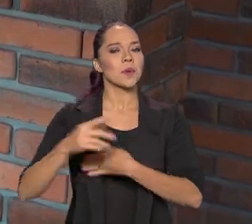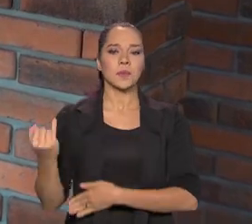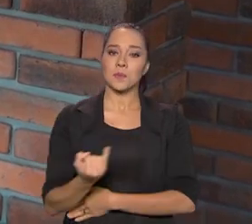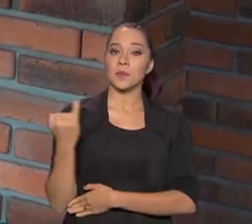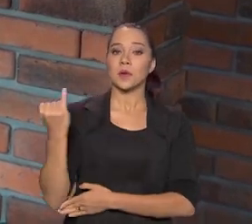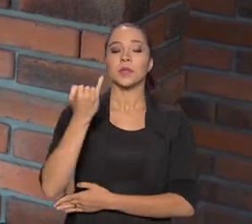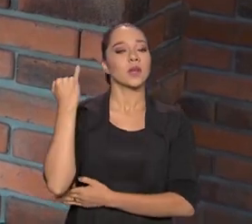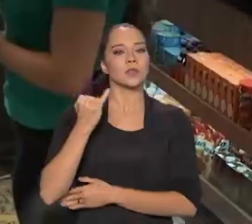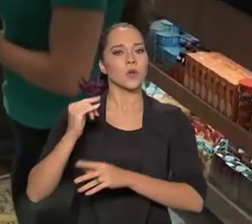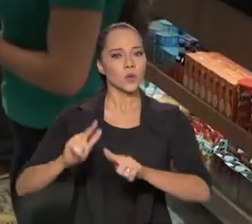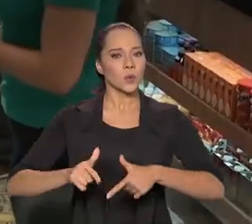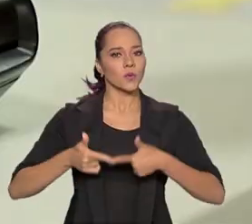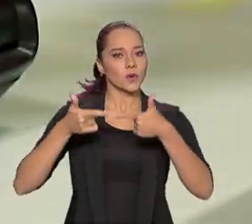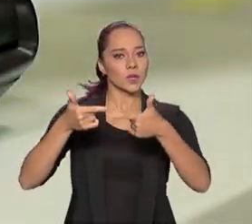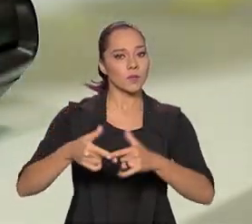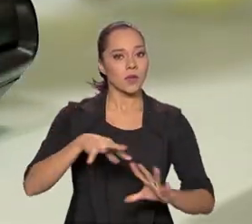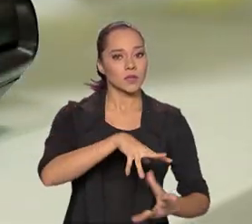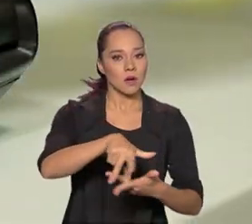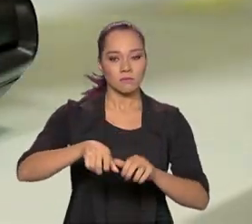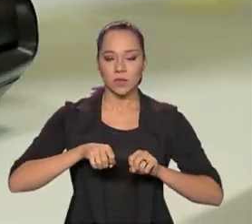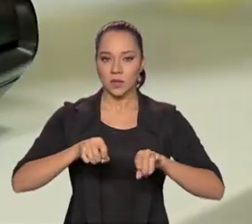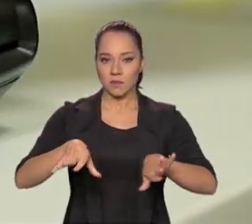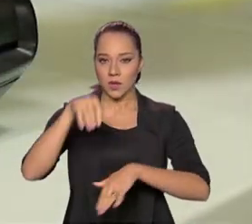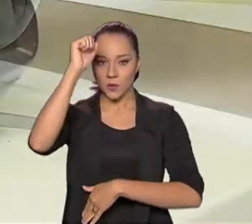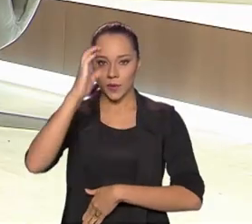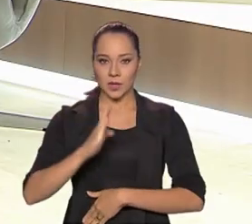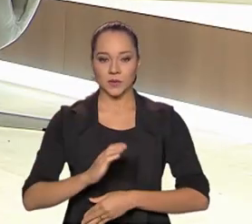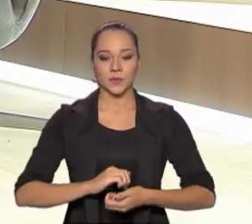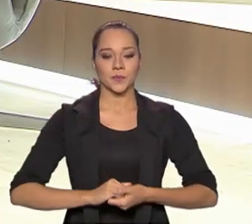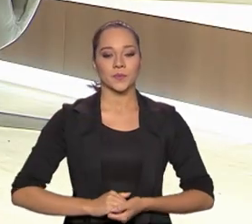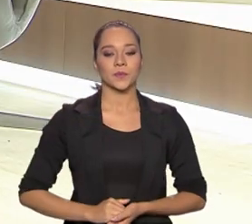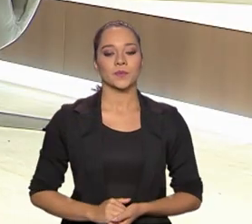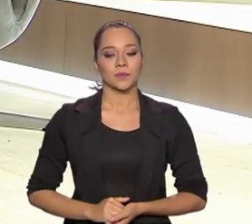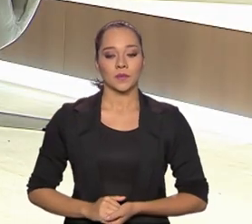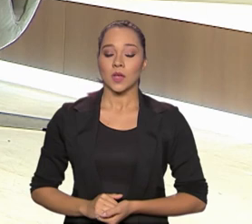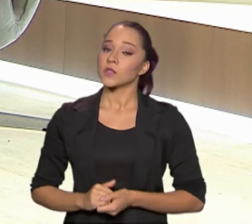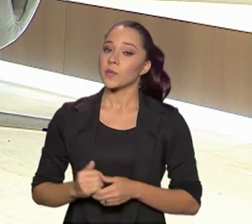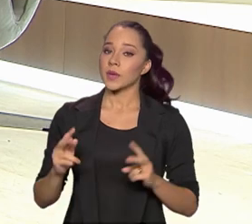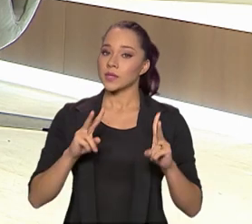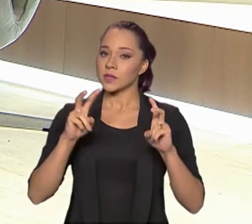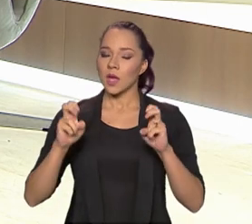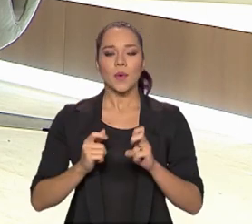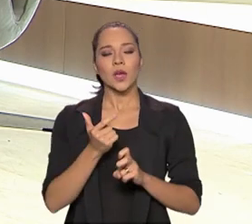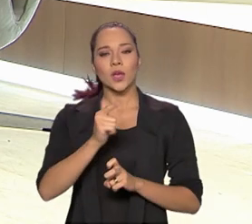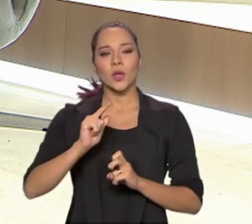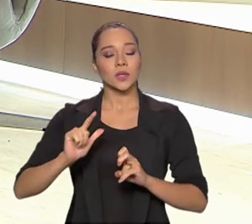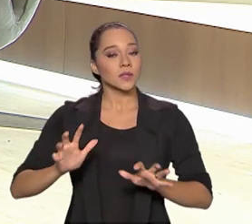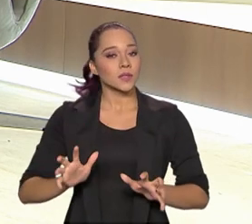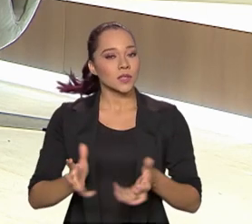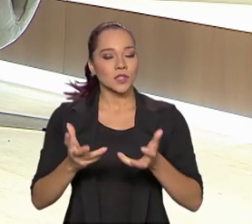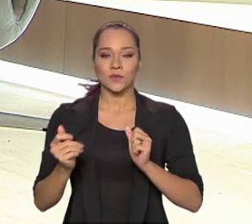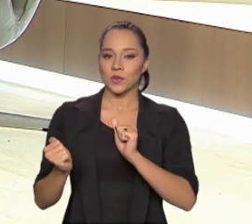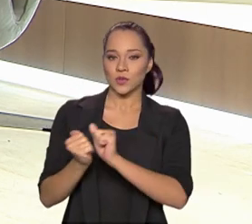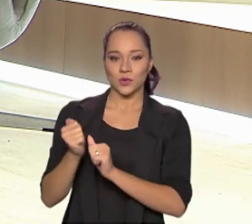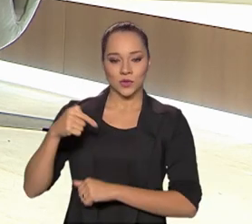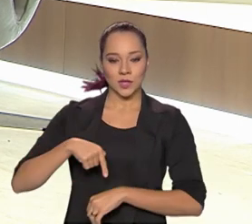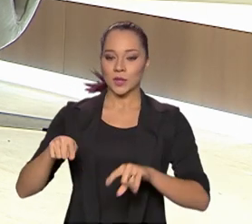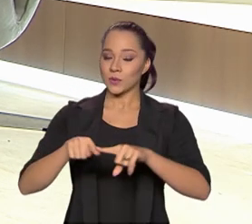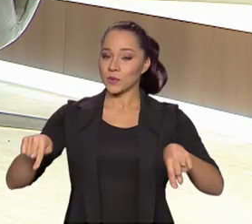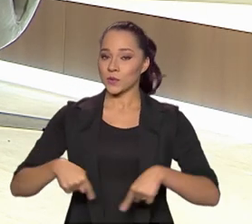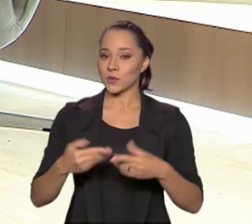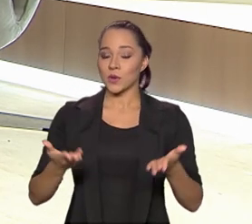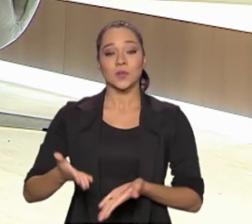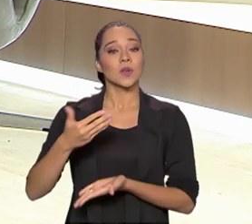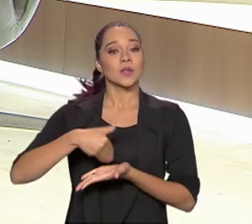fundamental no enfrentamento à pandemia no país. Sobre essas e outras iniciativas, comigo aqui no estúdio hoje,